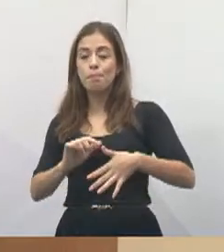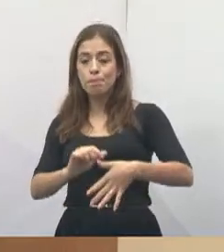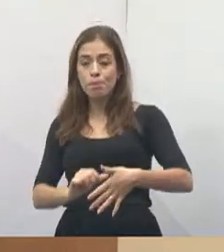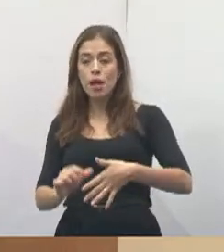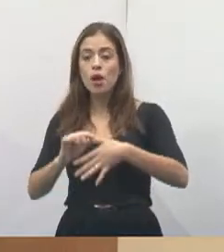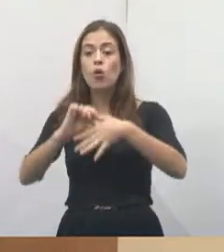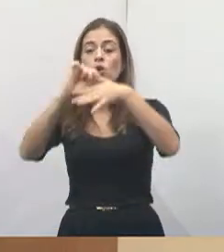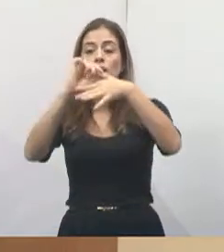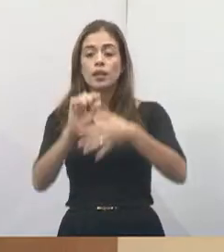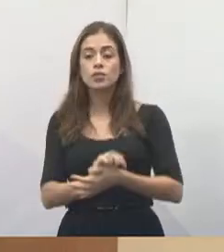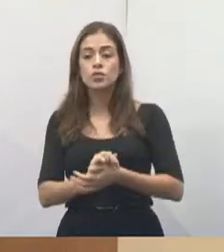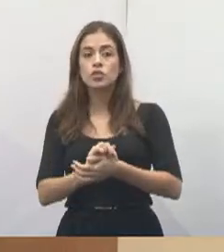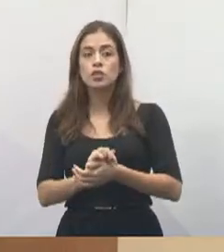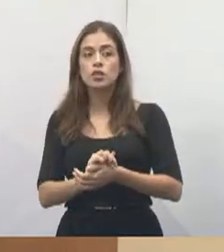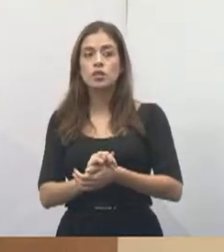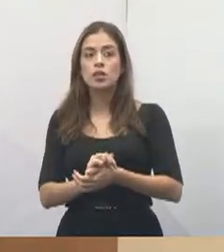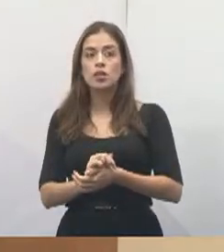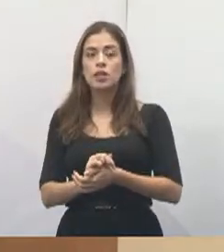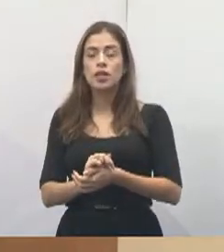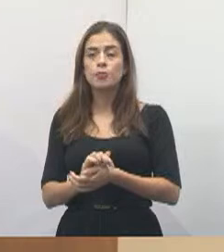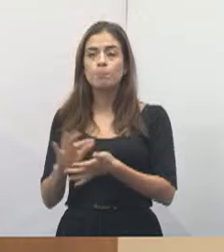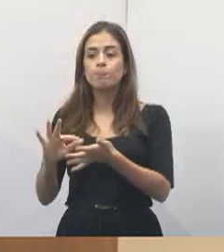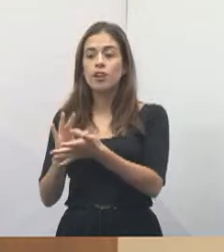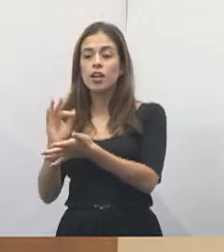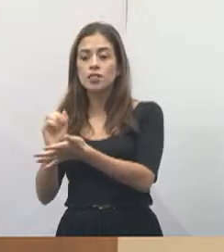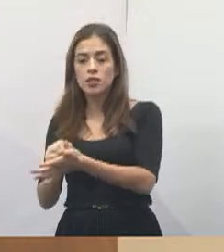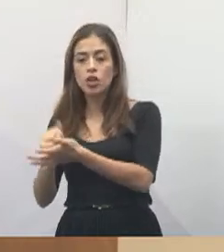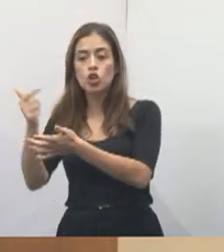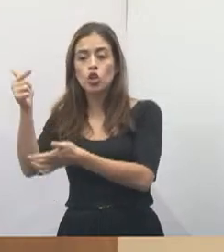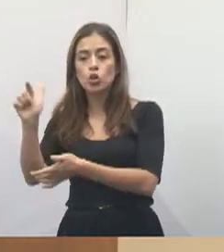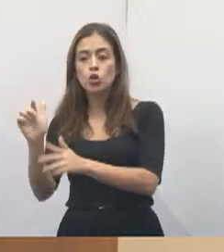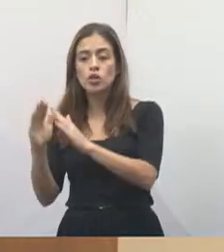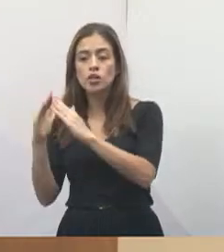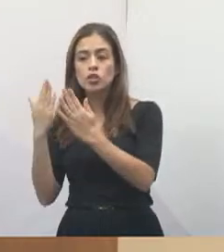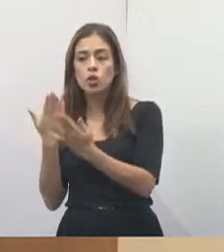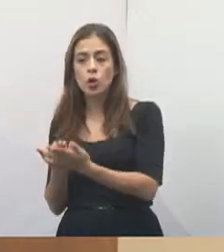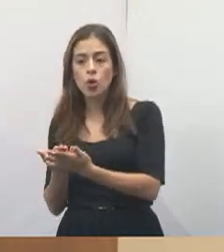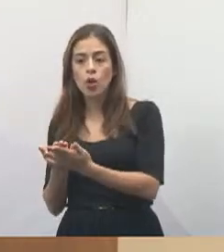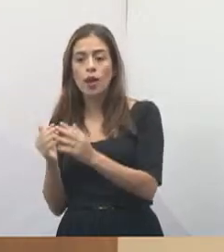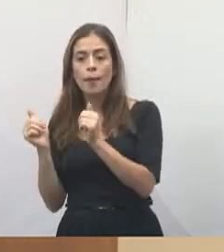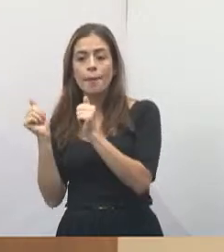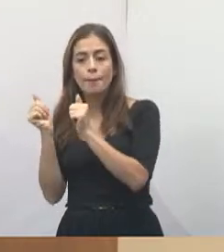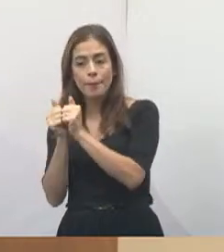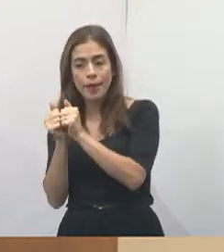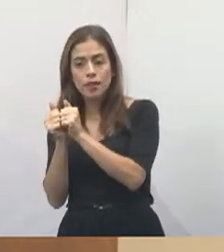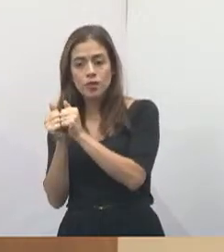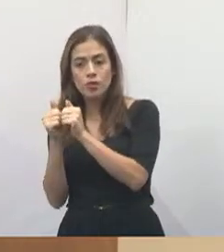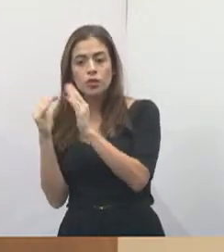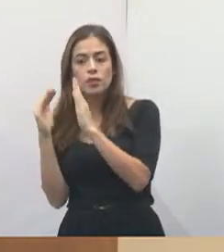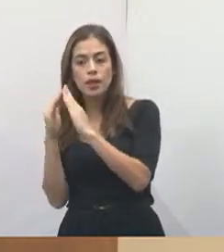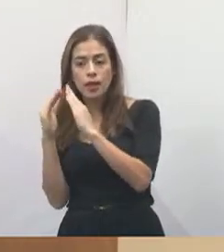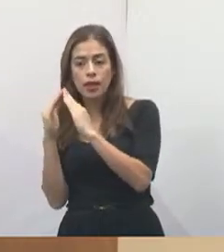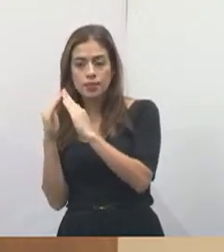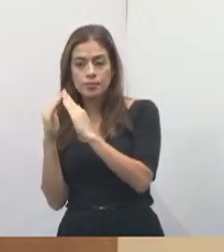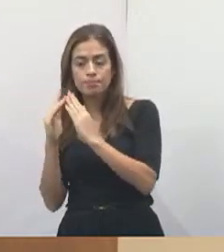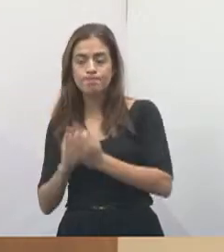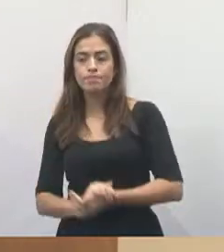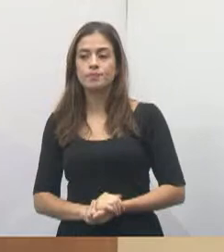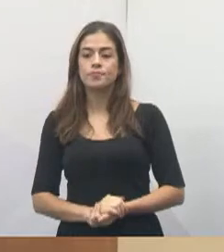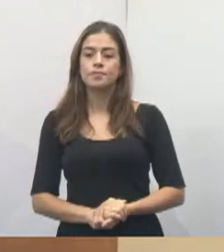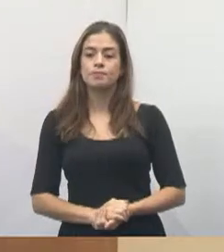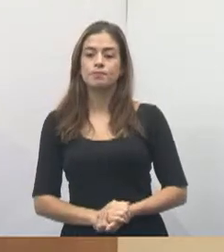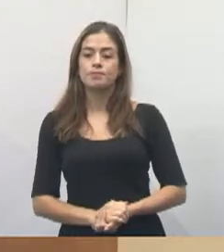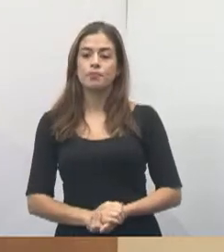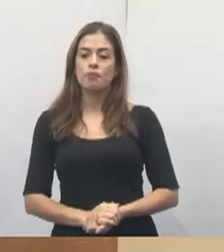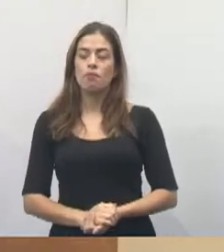em matricular seus filhos numa escola, em estabelecimentos perto de sua residência.